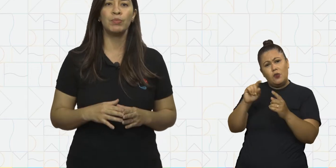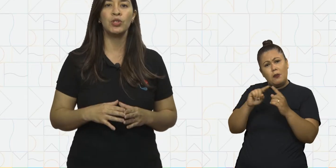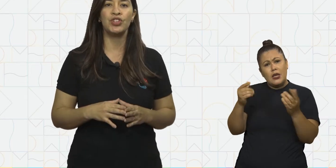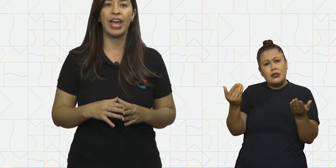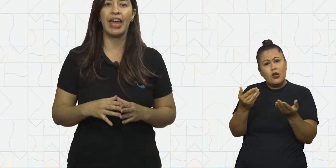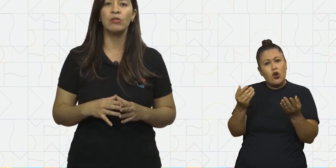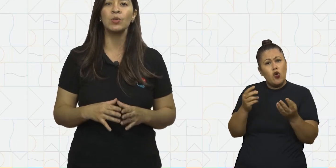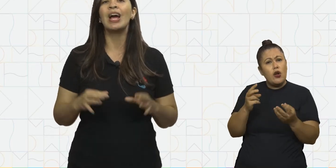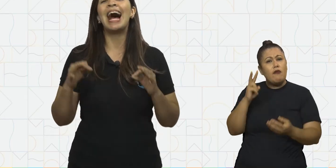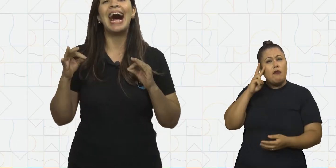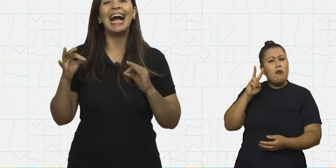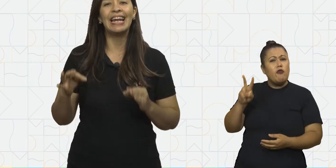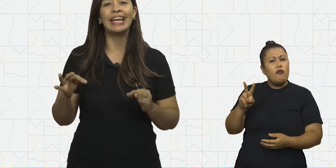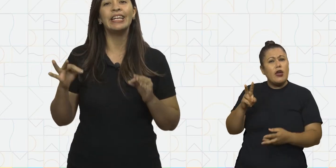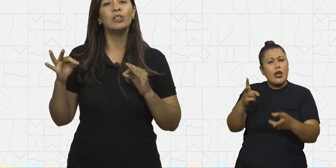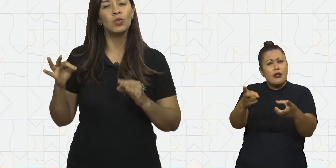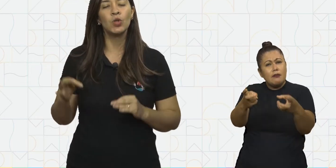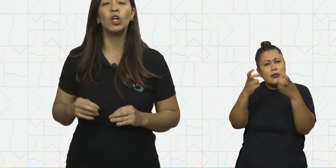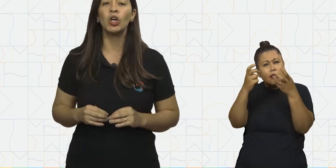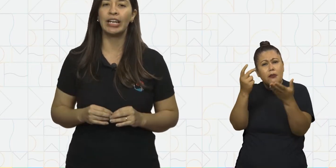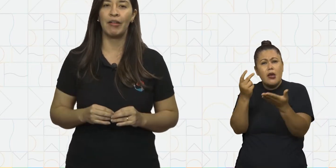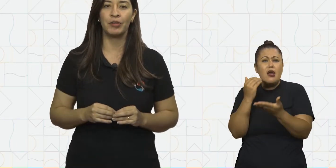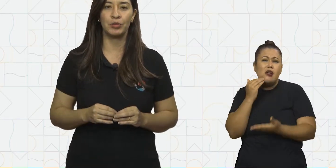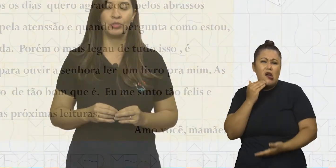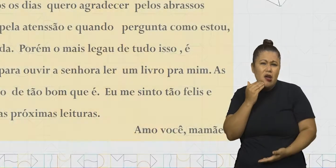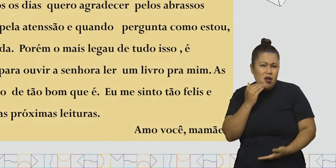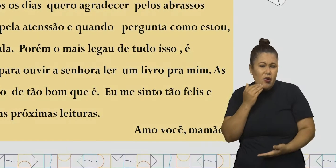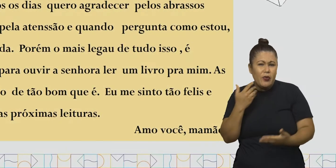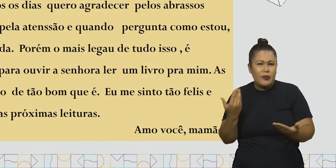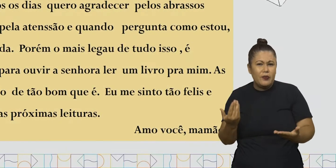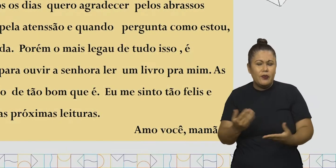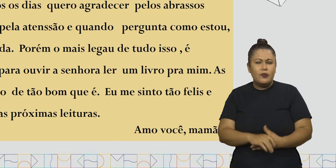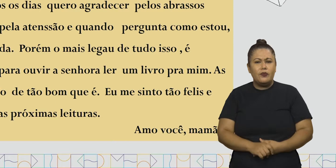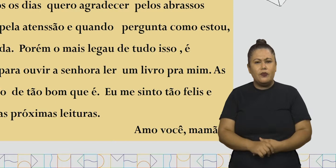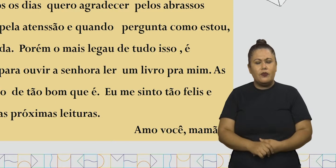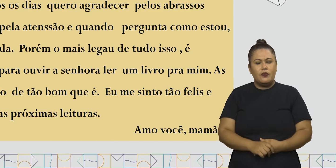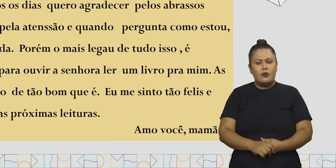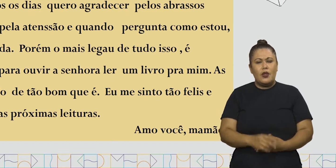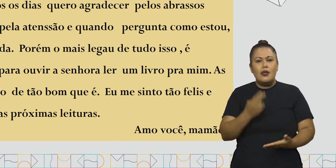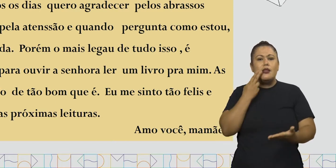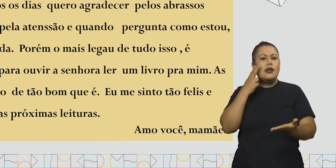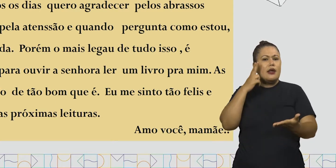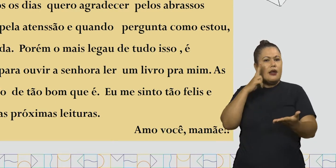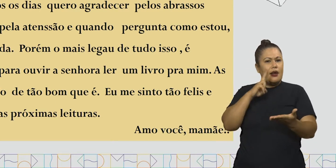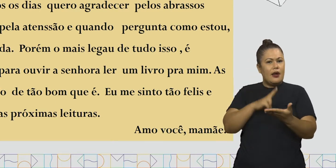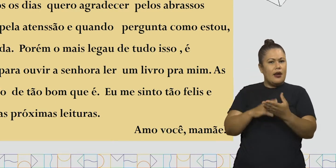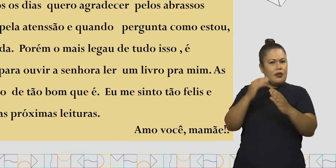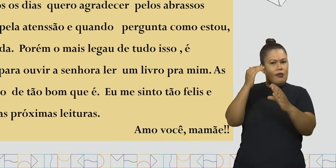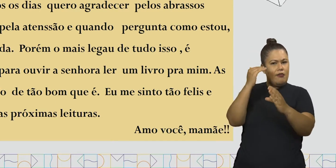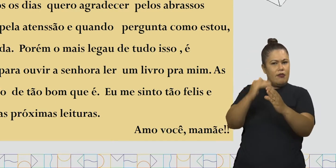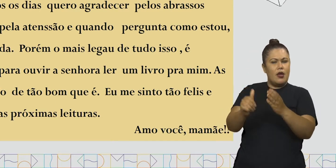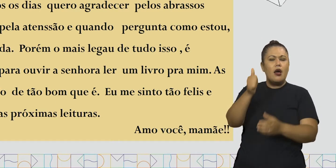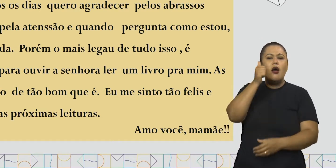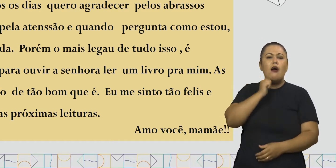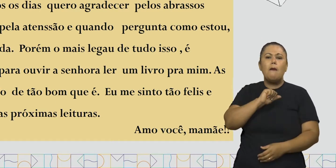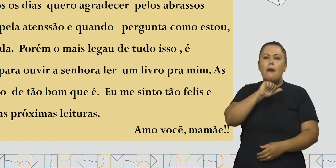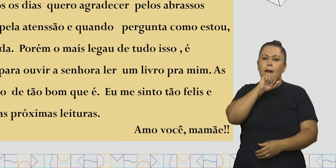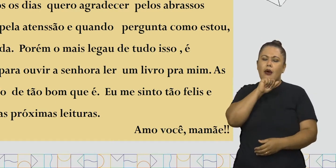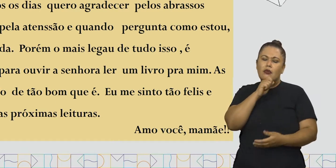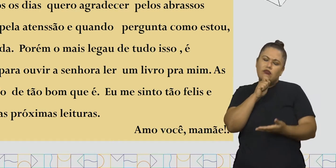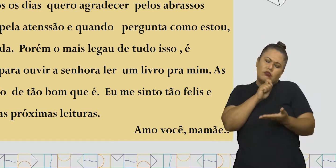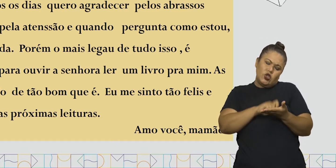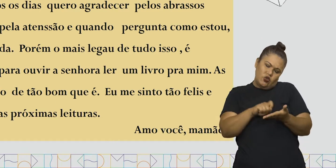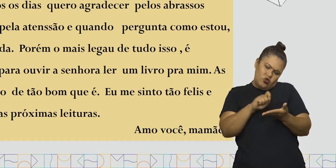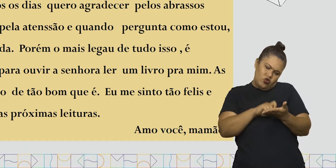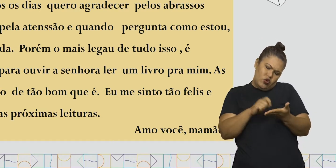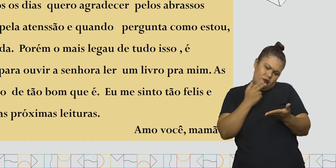outros tipos de erros além dos ortográficos. Carta para a mamãe. Escreva esta